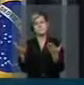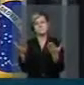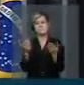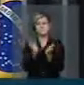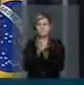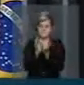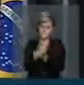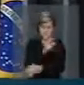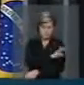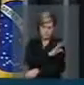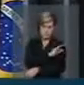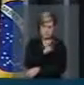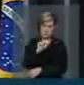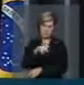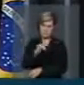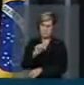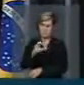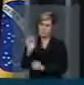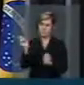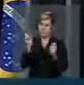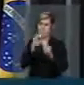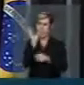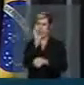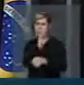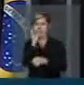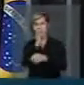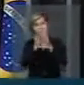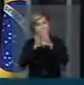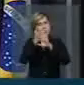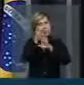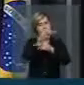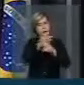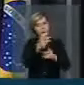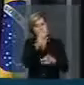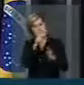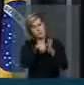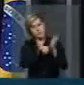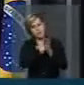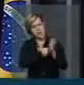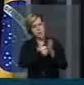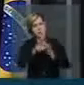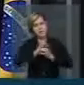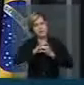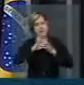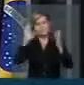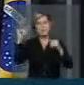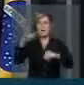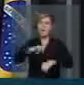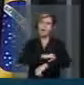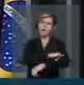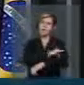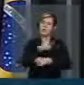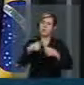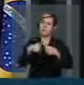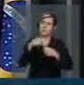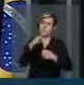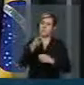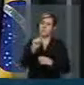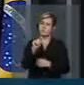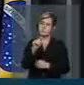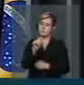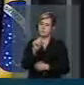técnicos da ANAC possam agilizar a liberação do aeroporto de Balsas no sul do Maranhão, que é uma região importante, estratégica,